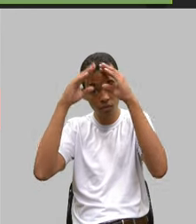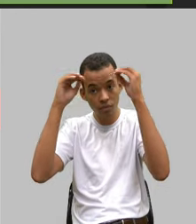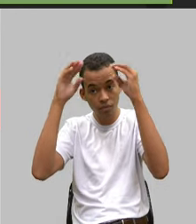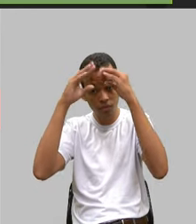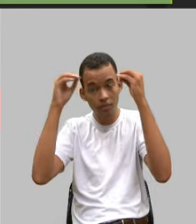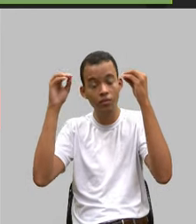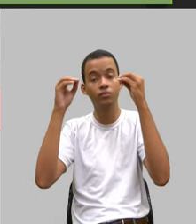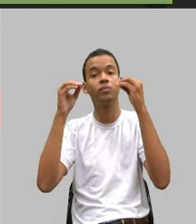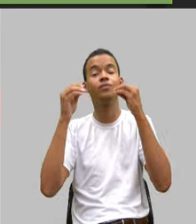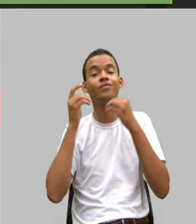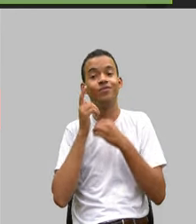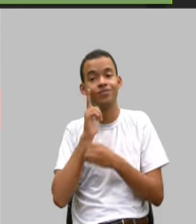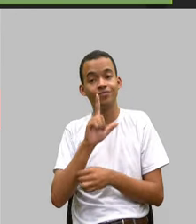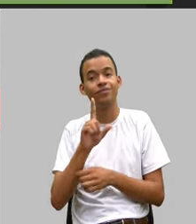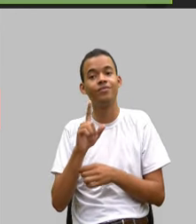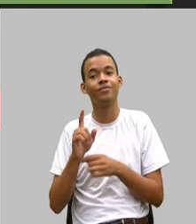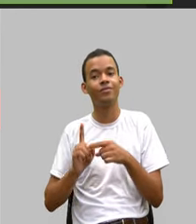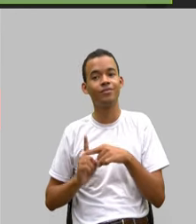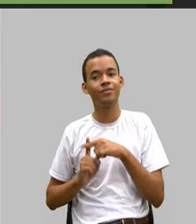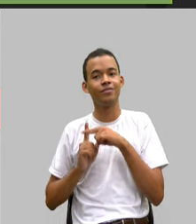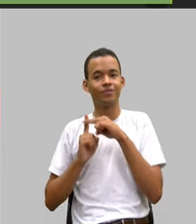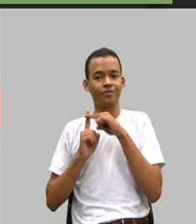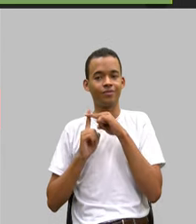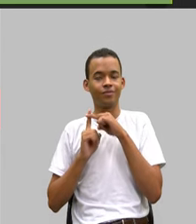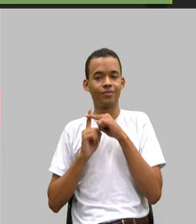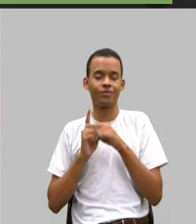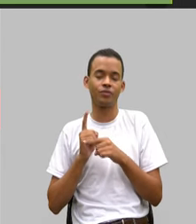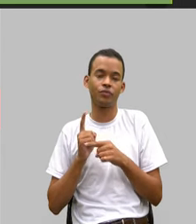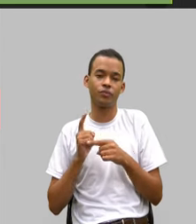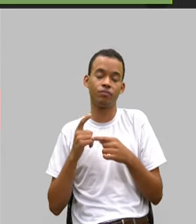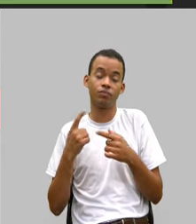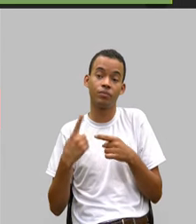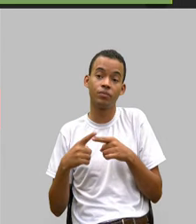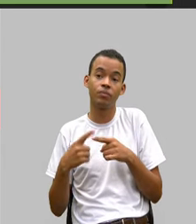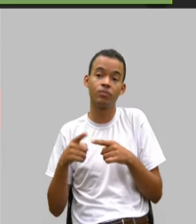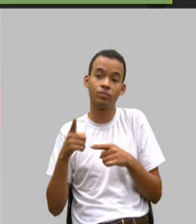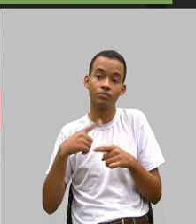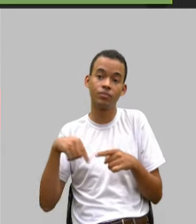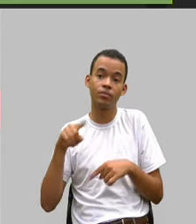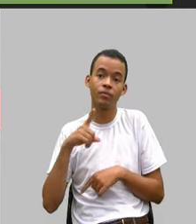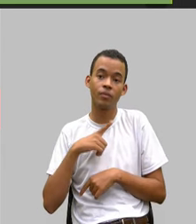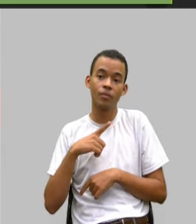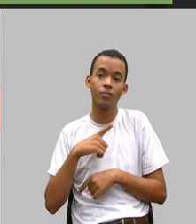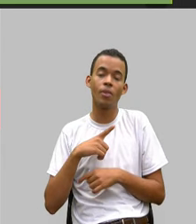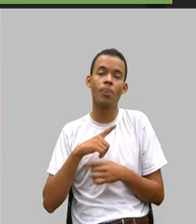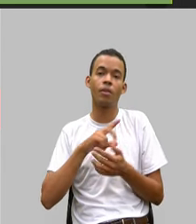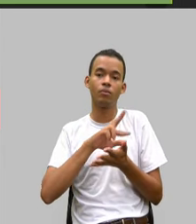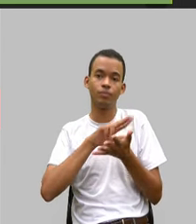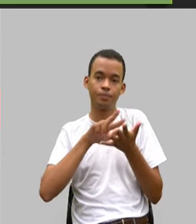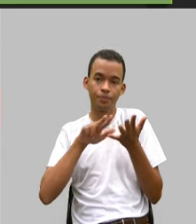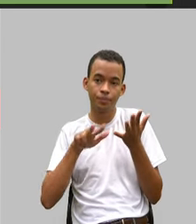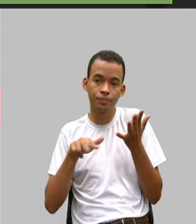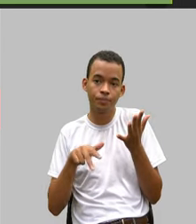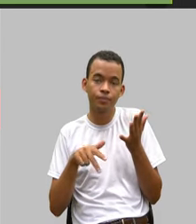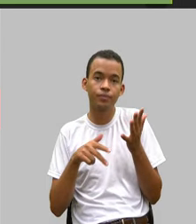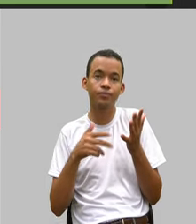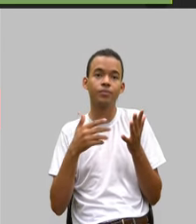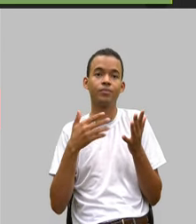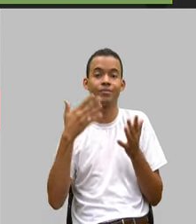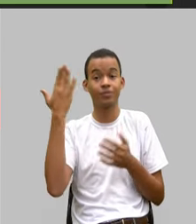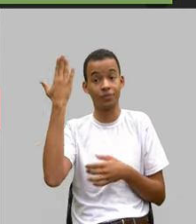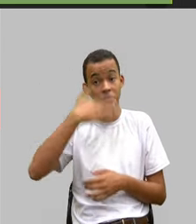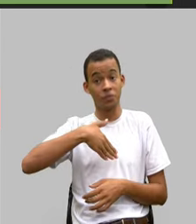positiva e isso porque a gente ainda tem evidências né faltam evidências evidências